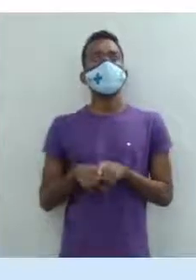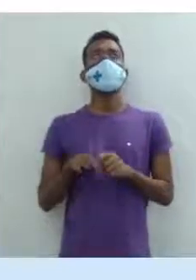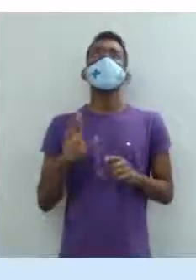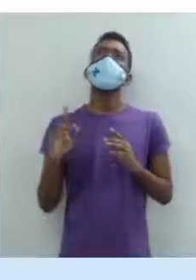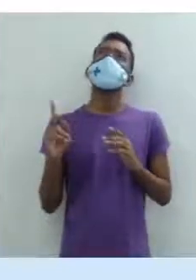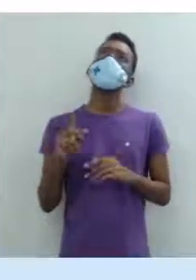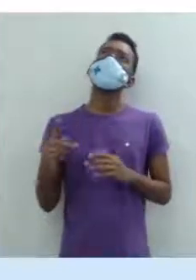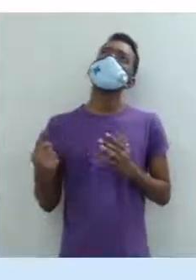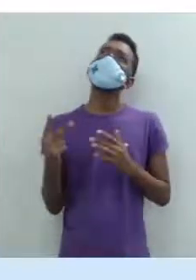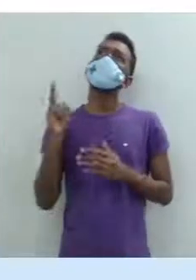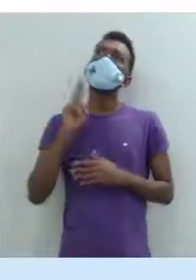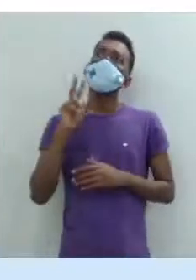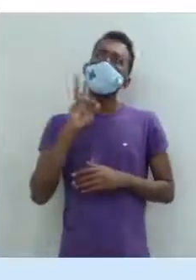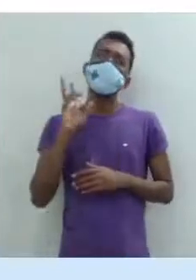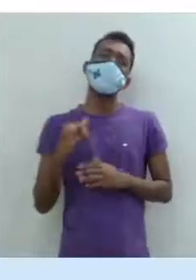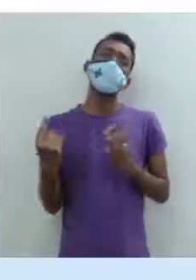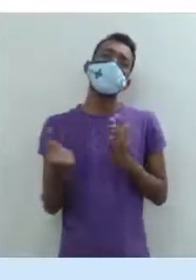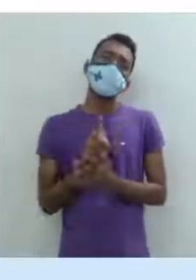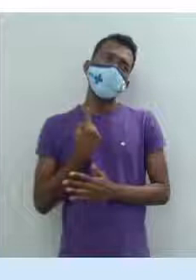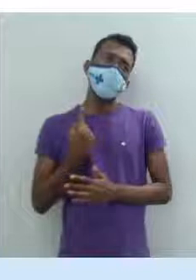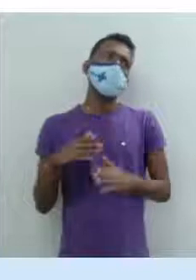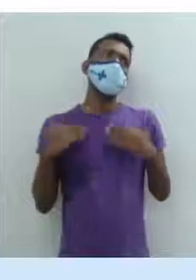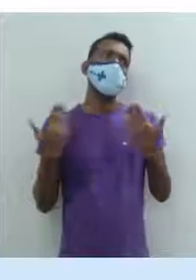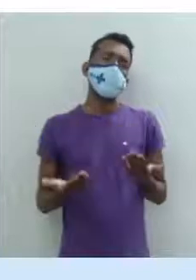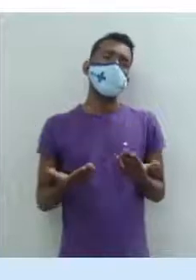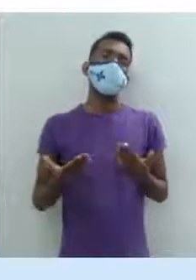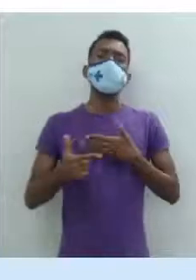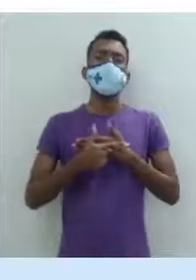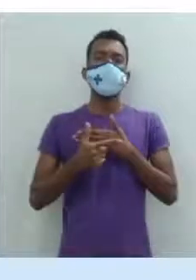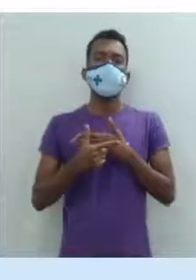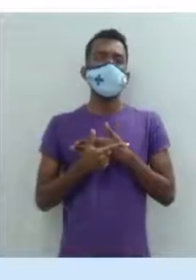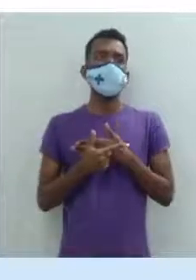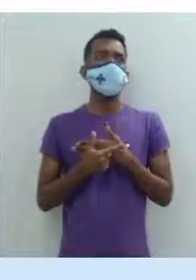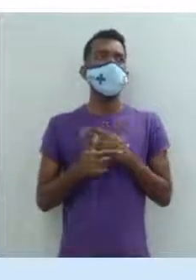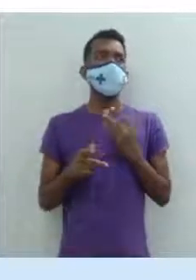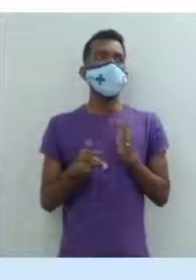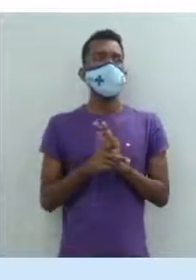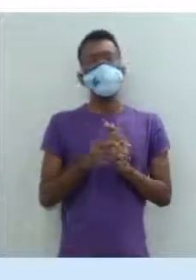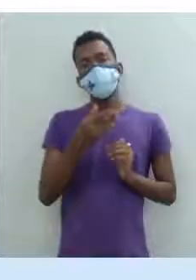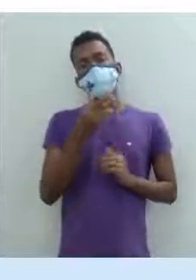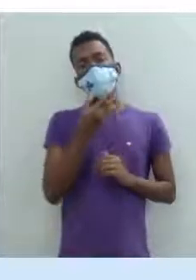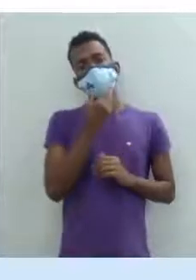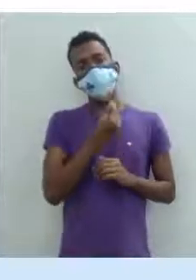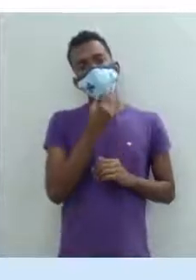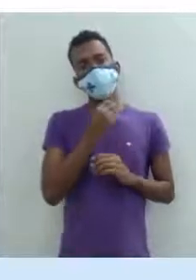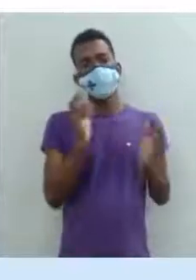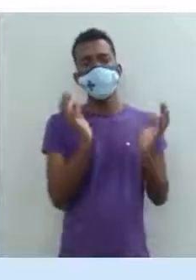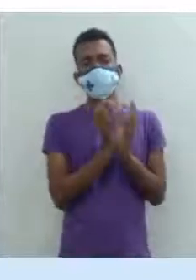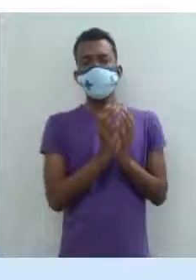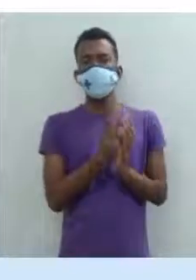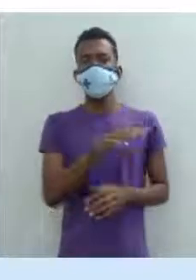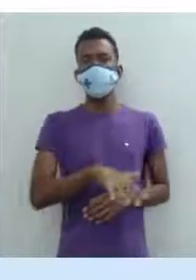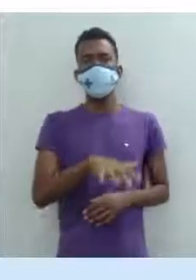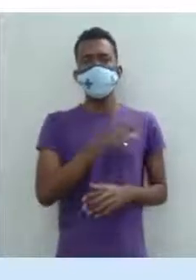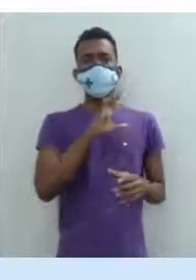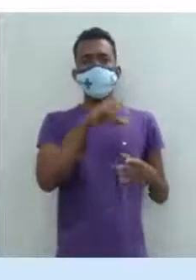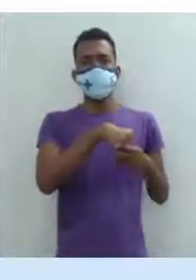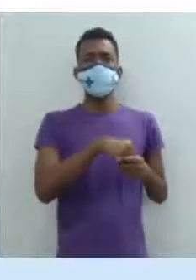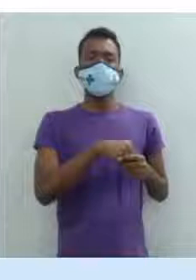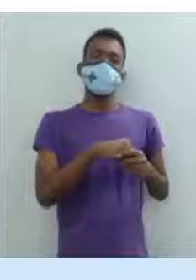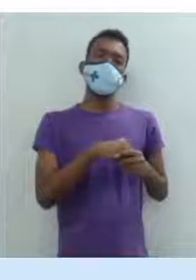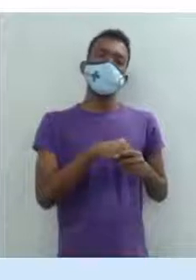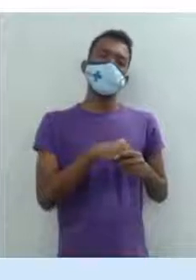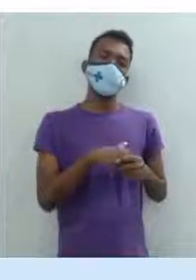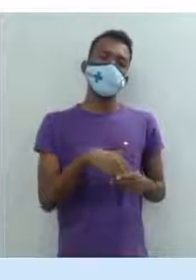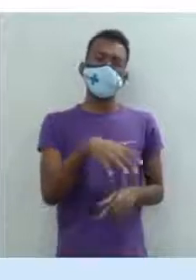vai perguntar a vocês, né? Quais são as tarefas masculinas, né? Dentro da tribo indígena. Então, vocês